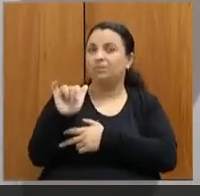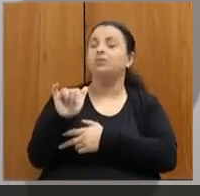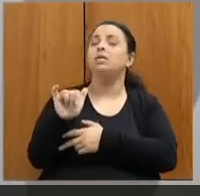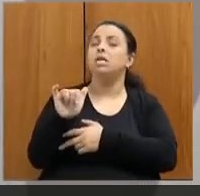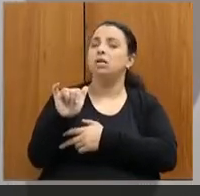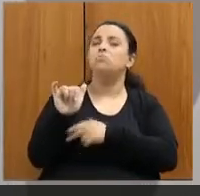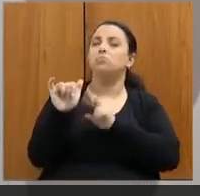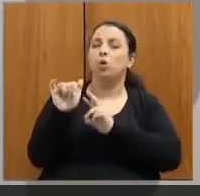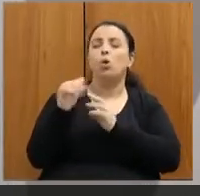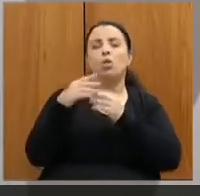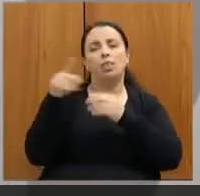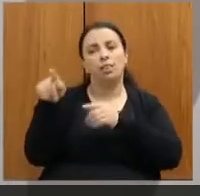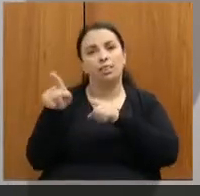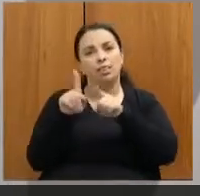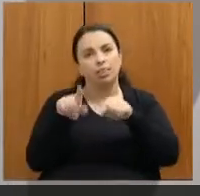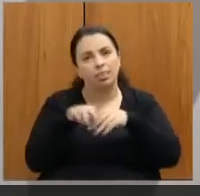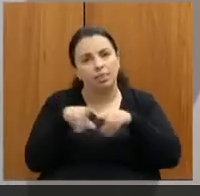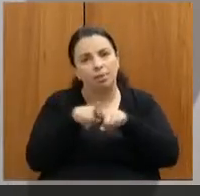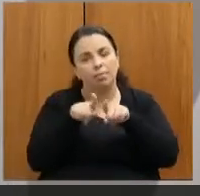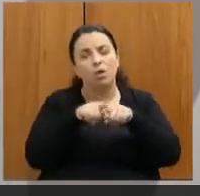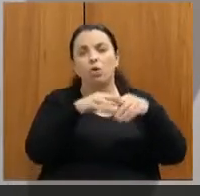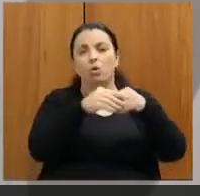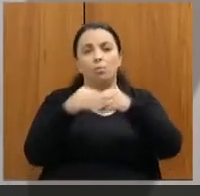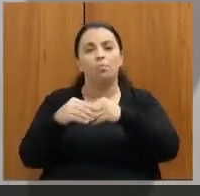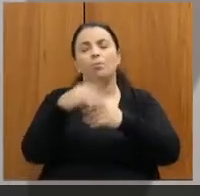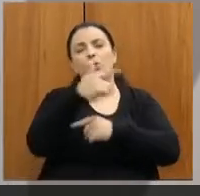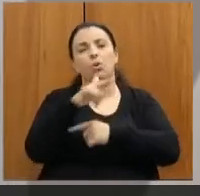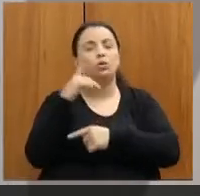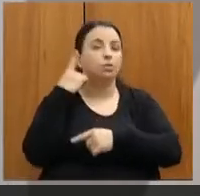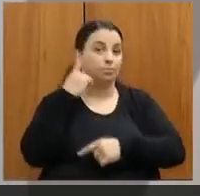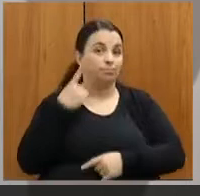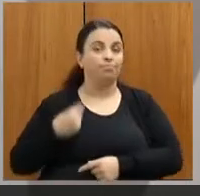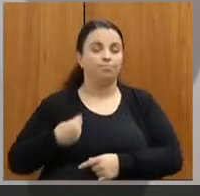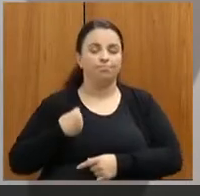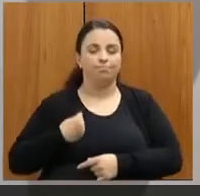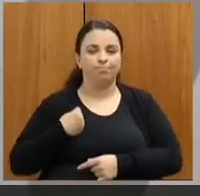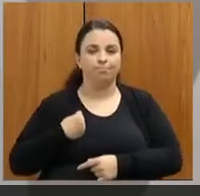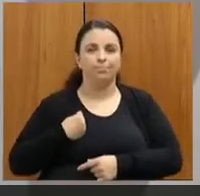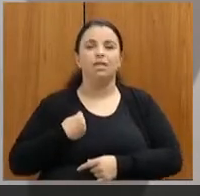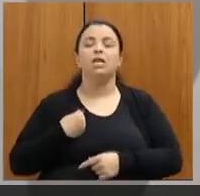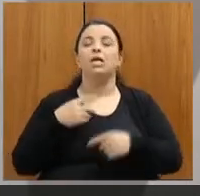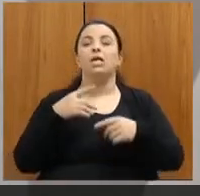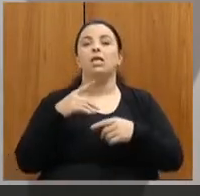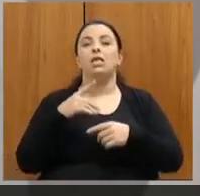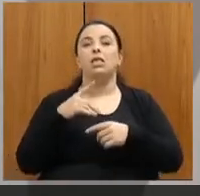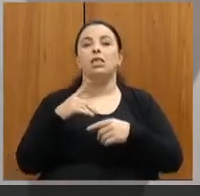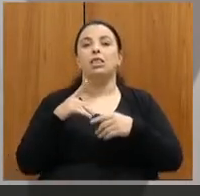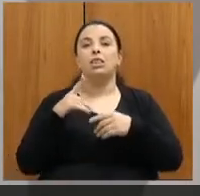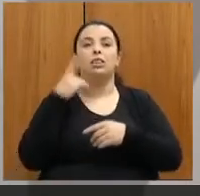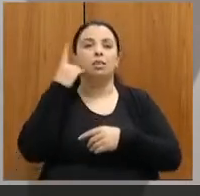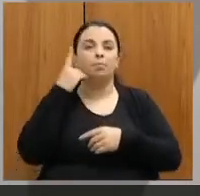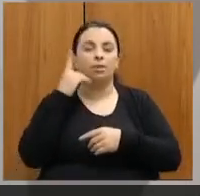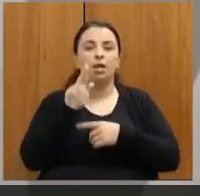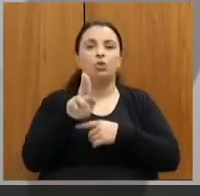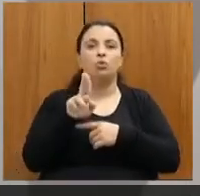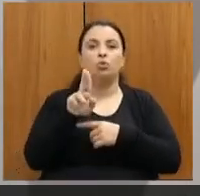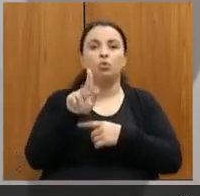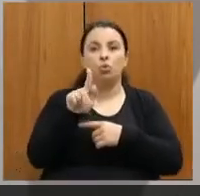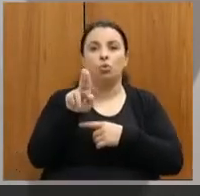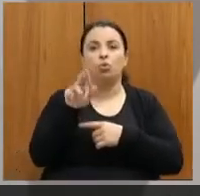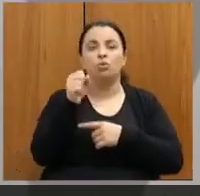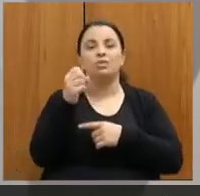todos os deputados e deputadas presentes cumprimentando o deputado Gustavo toda sua equipe aqui presentes